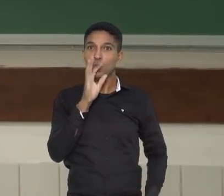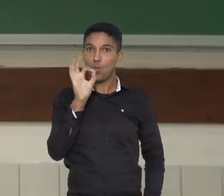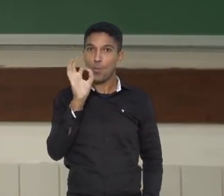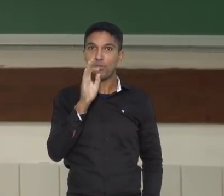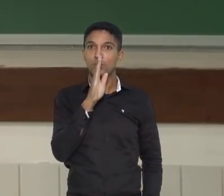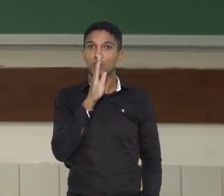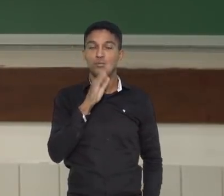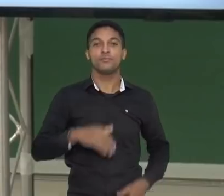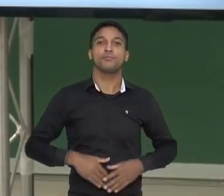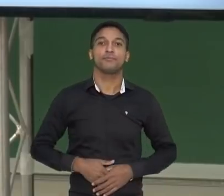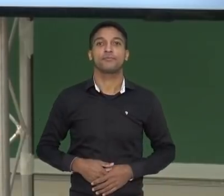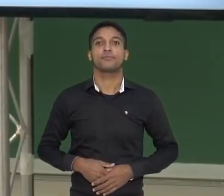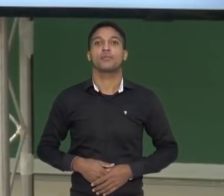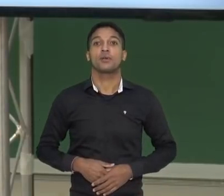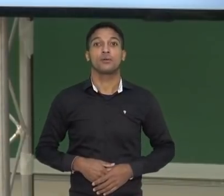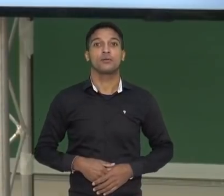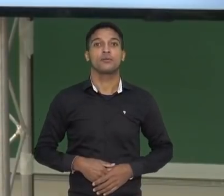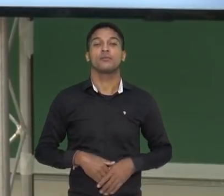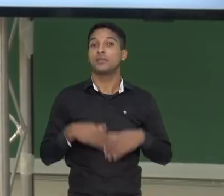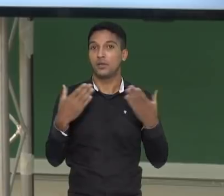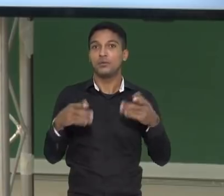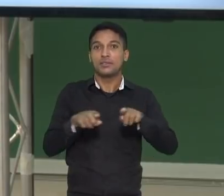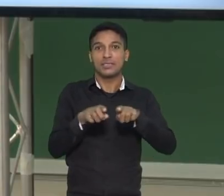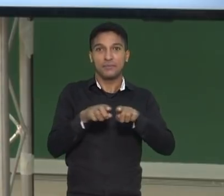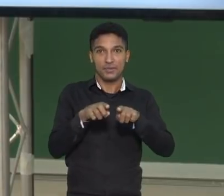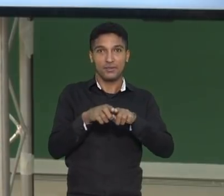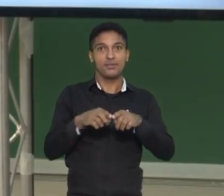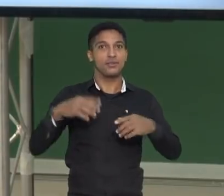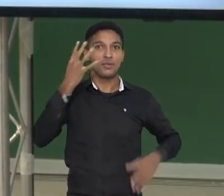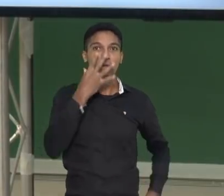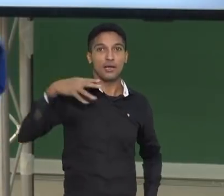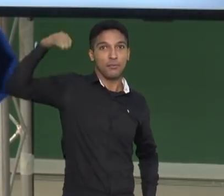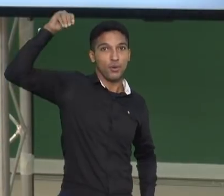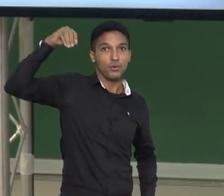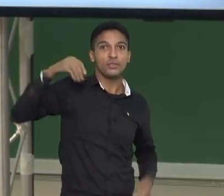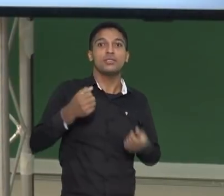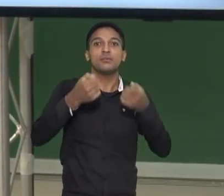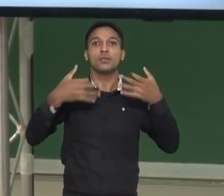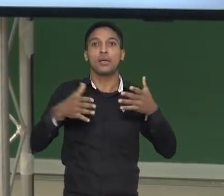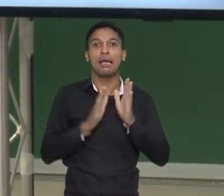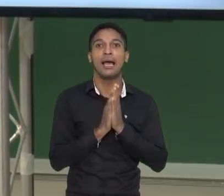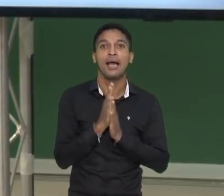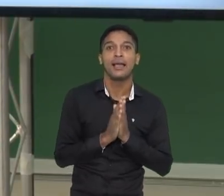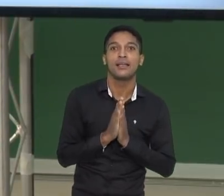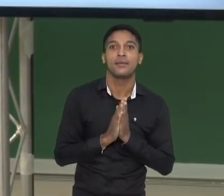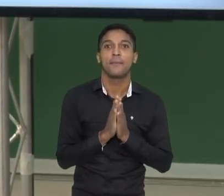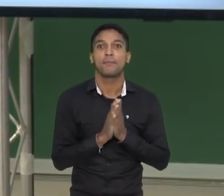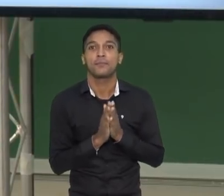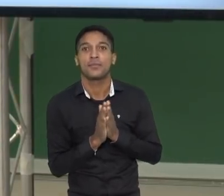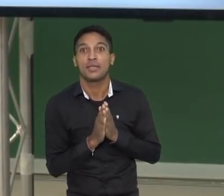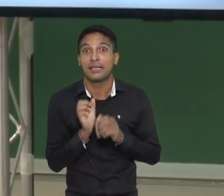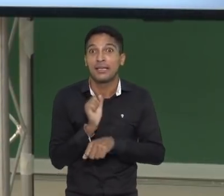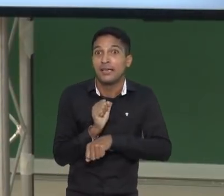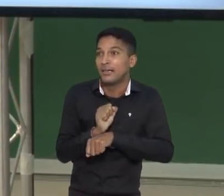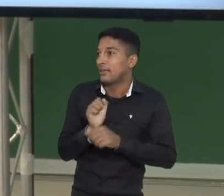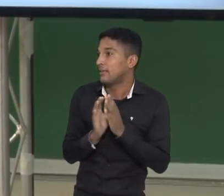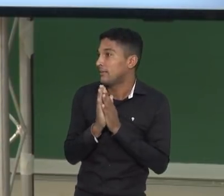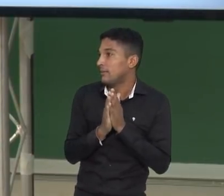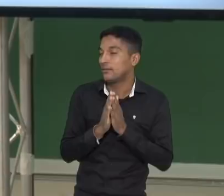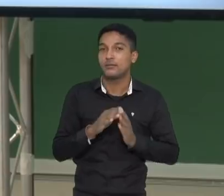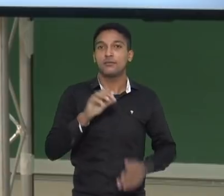aqui, ela fala de uma coisa que é a ansiedade boa. A ansiedade de uma espera que